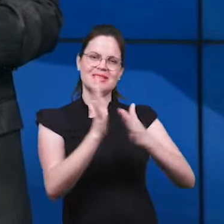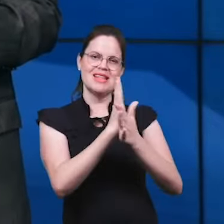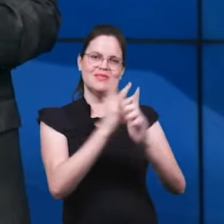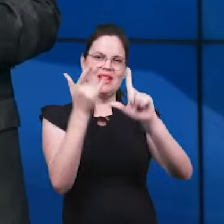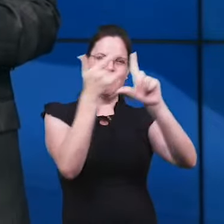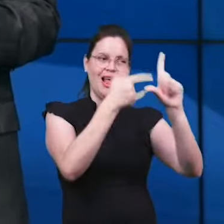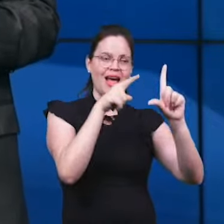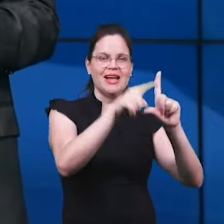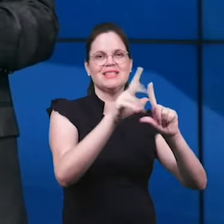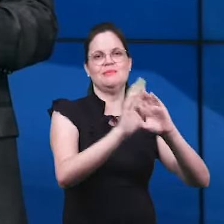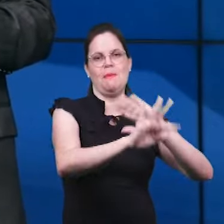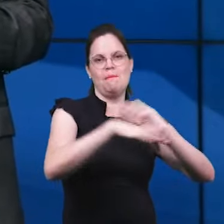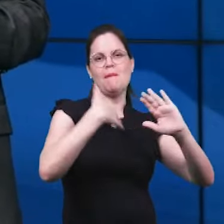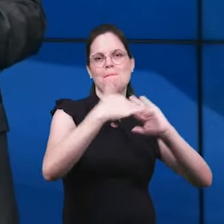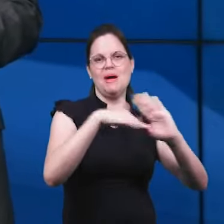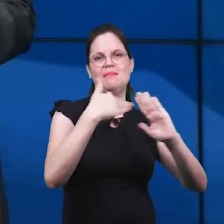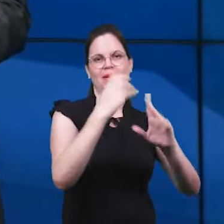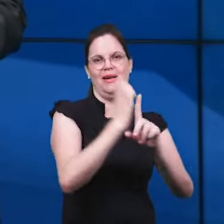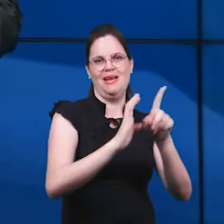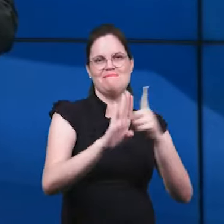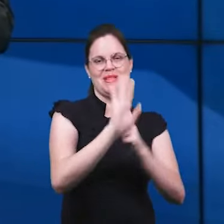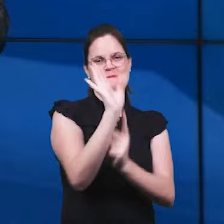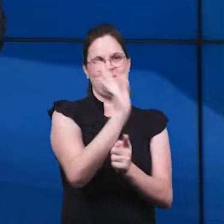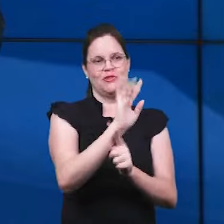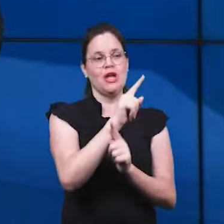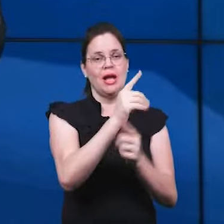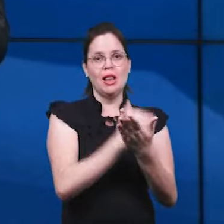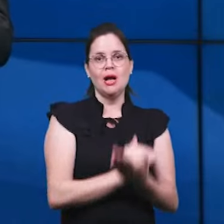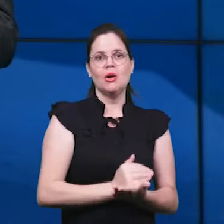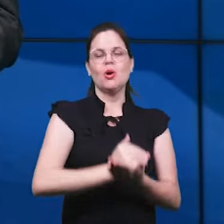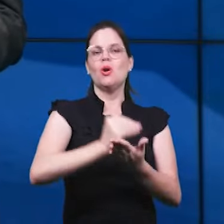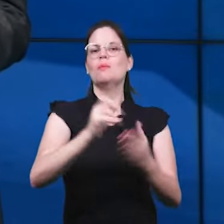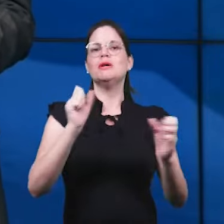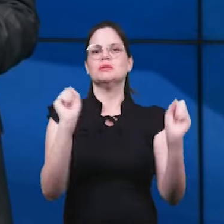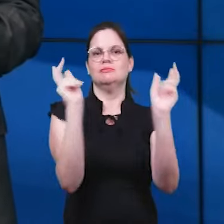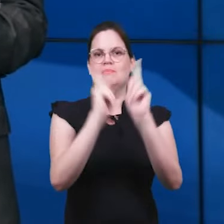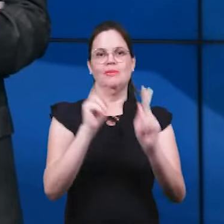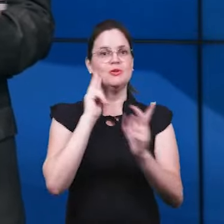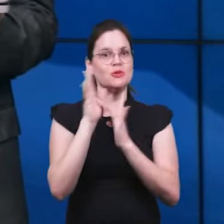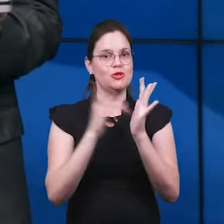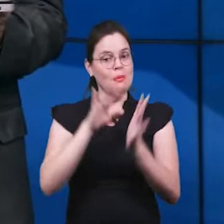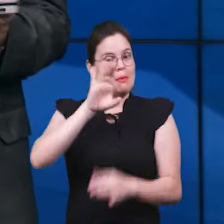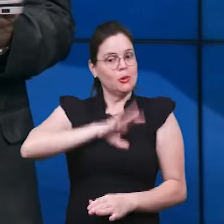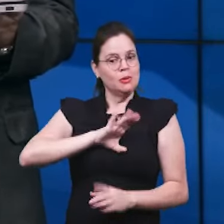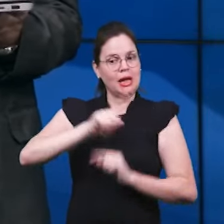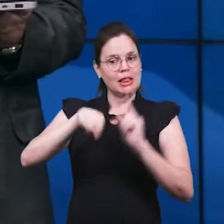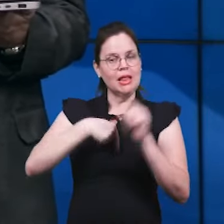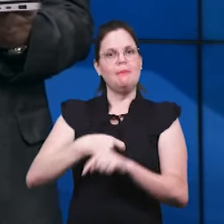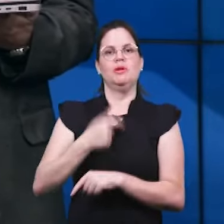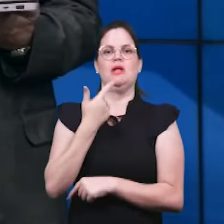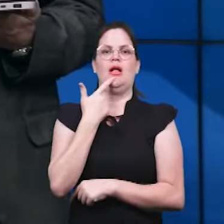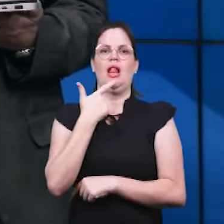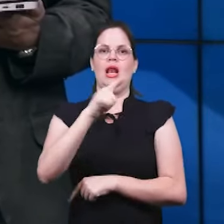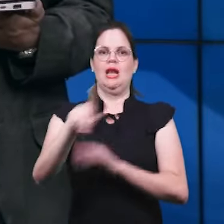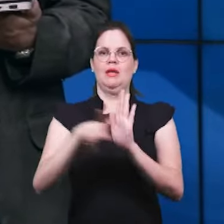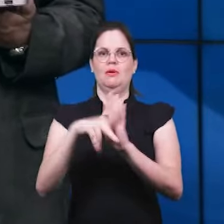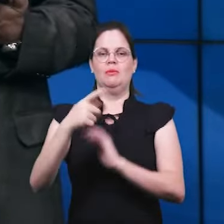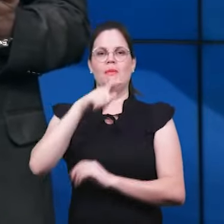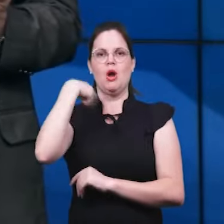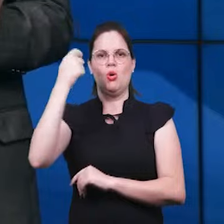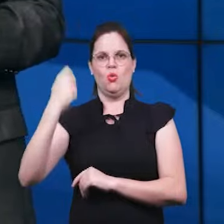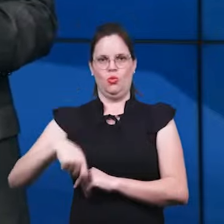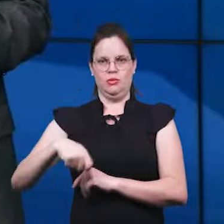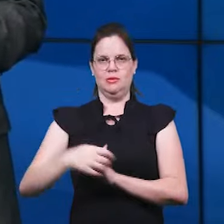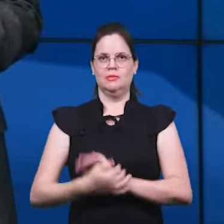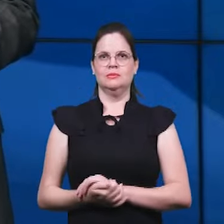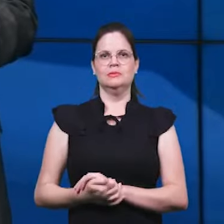é muito participativa na escola bíblica. Ela vai começar cumprimentando em português e vai continuar falando em